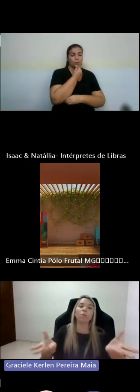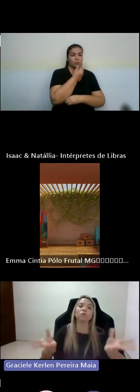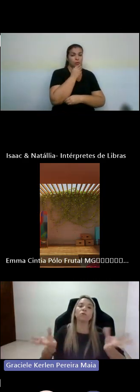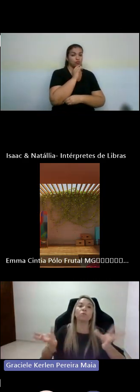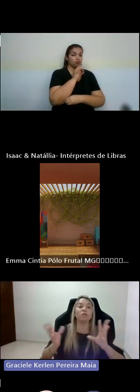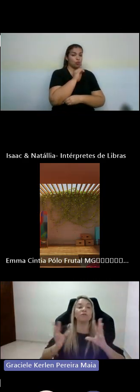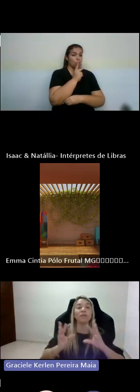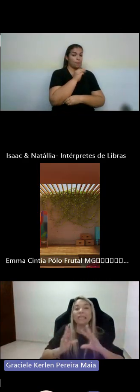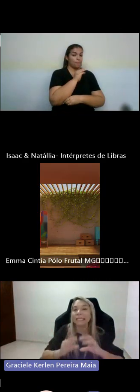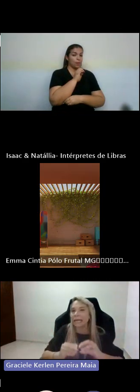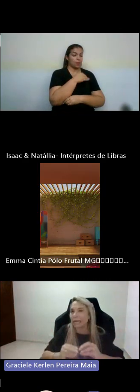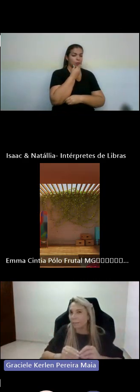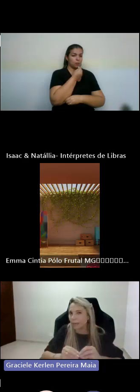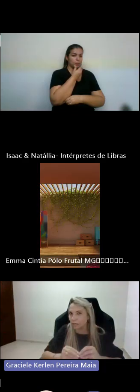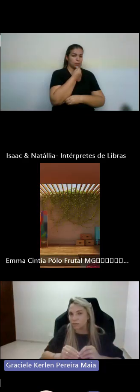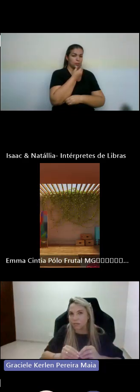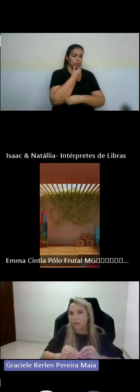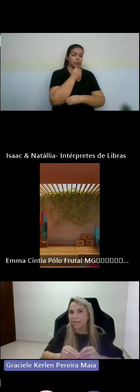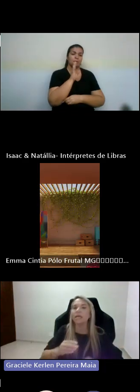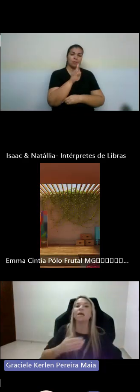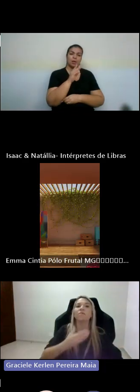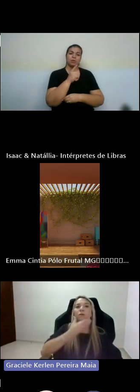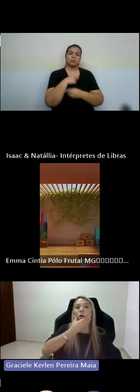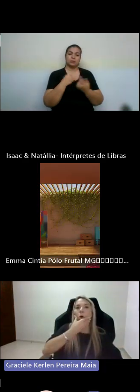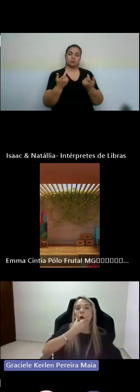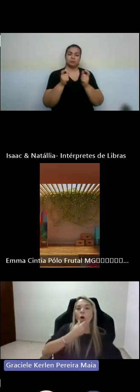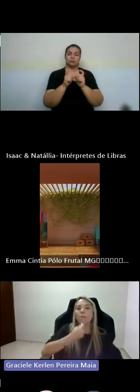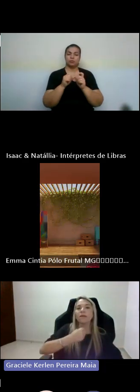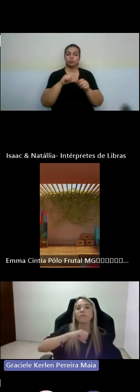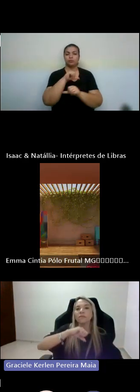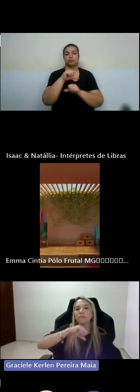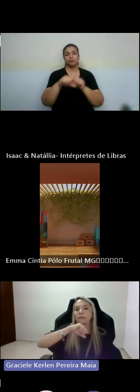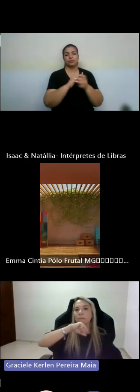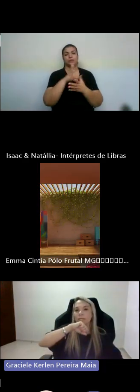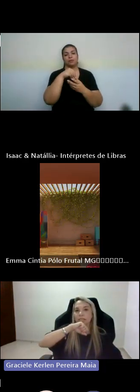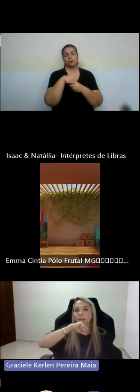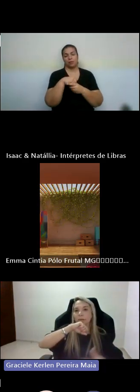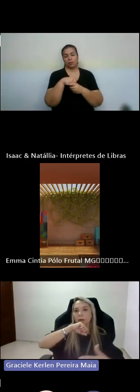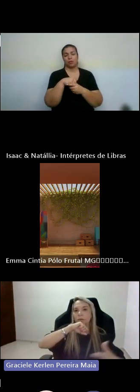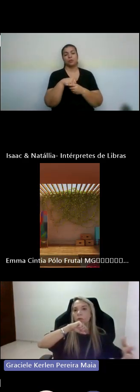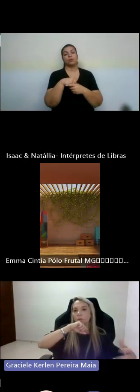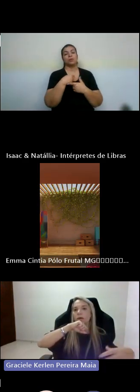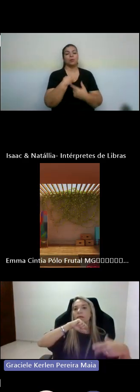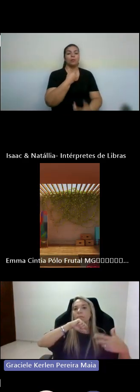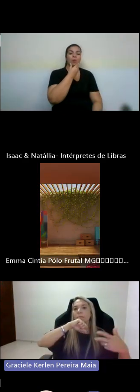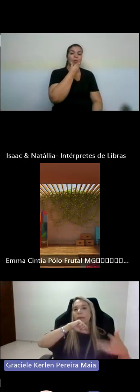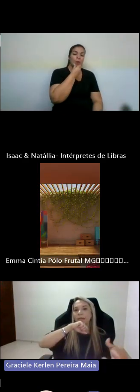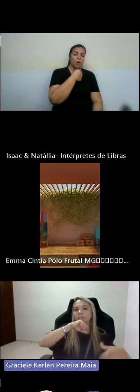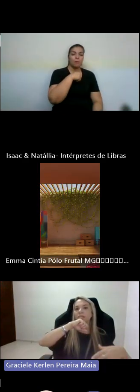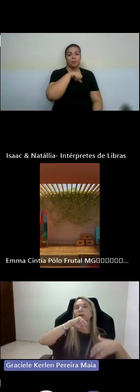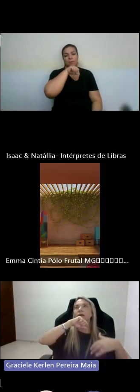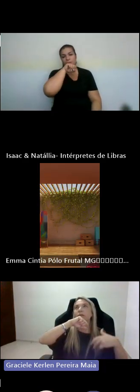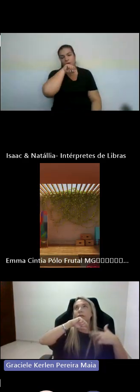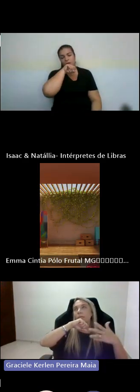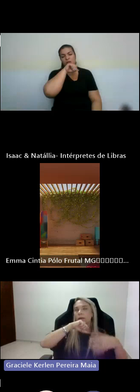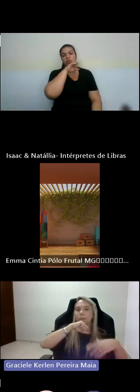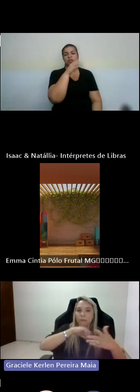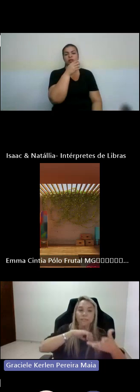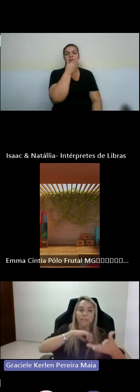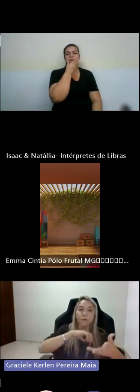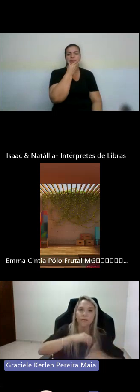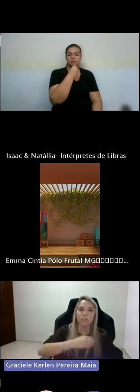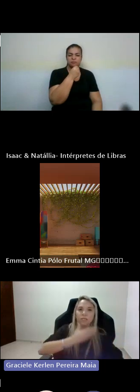o composto modifica internamente os sinais, virou homem que você beija na mão ou que pede, né?